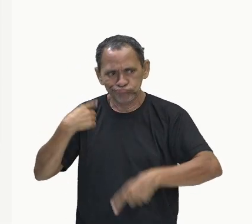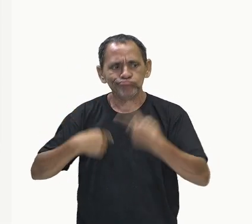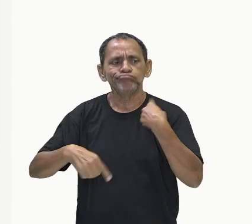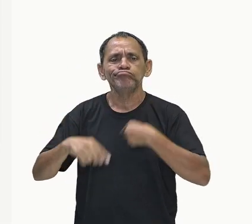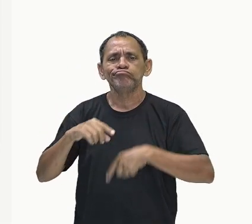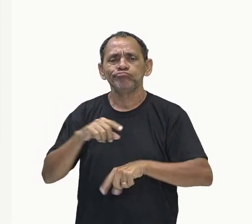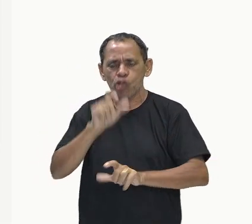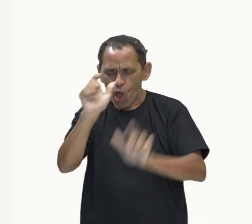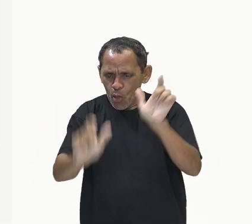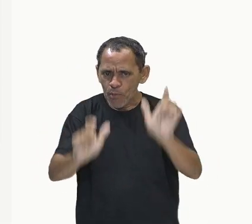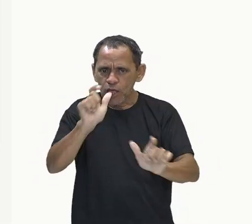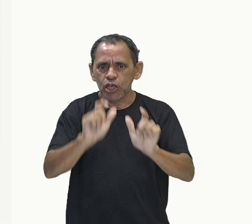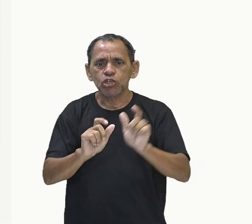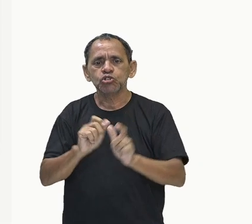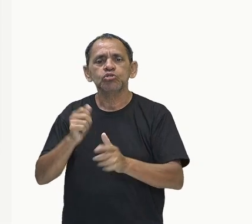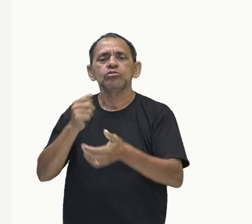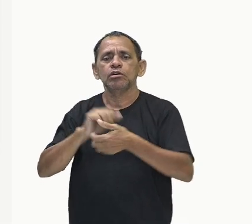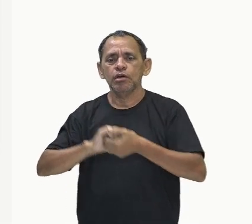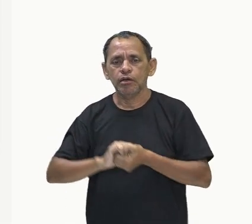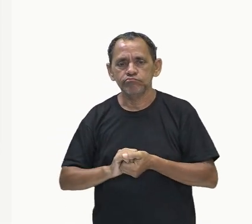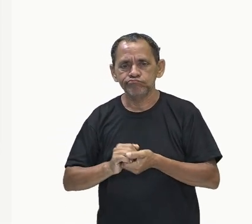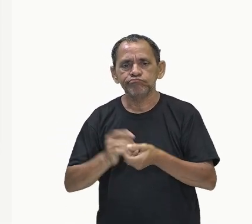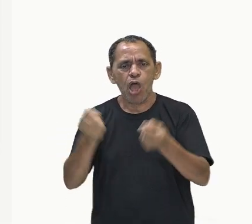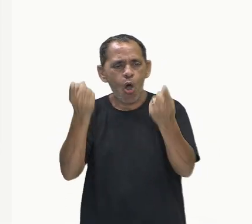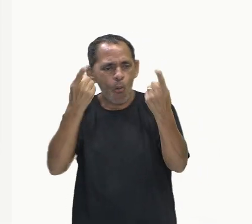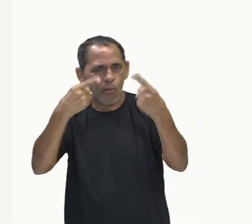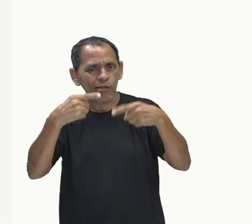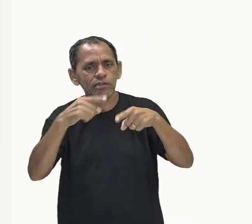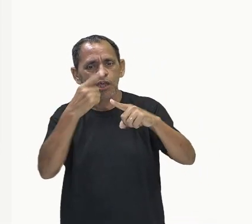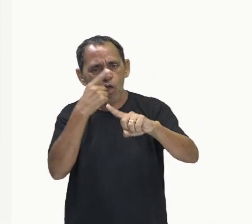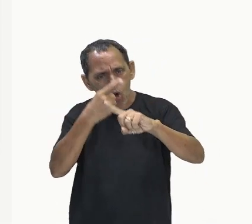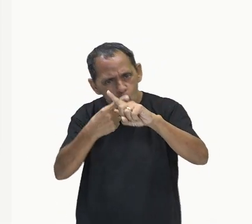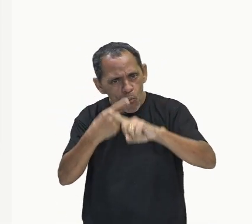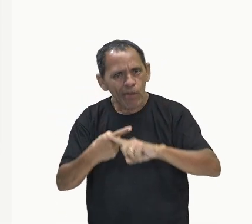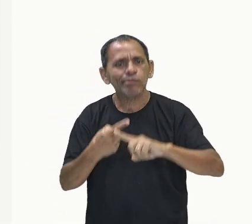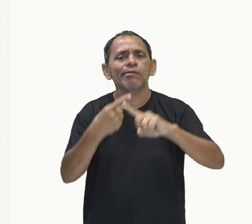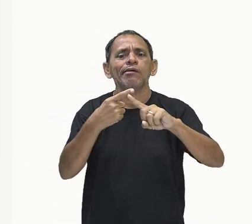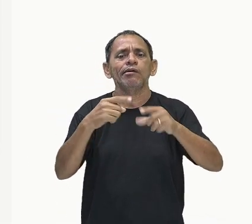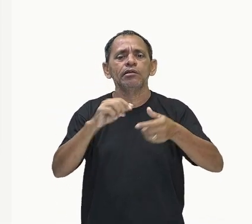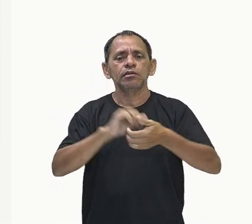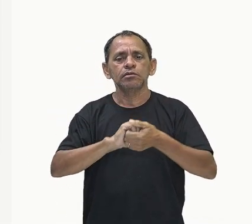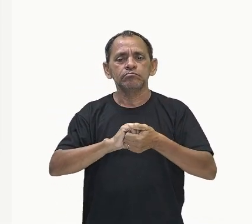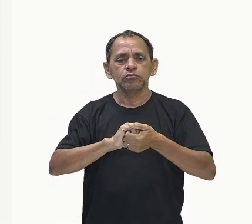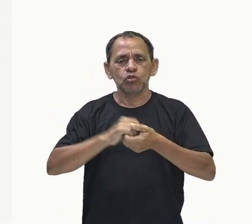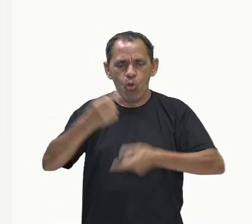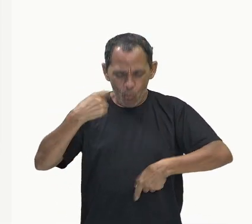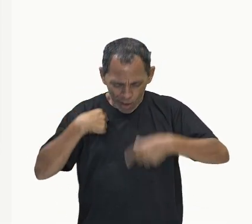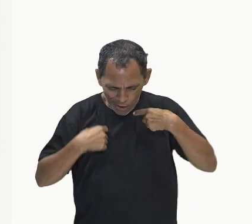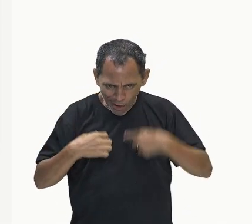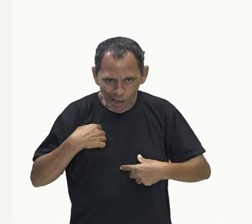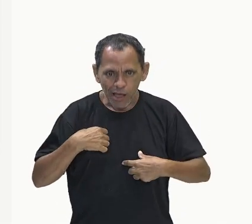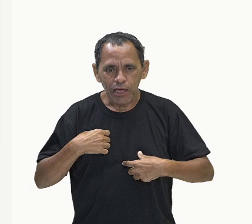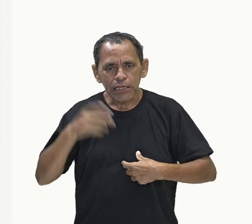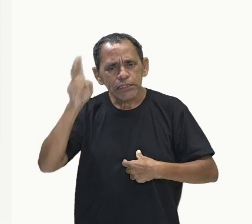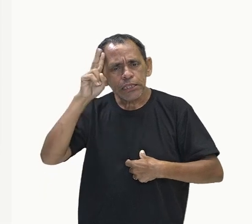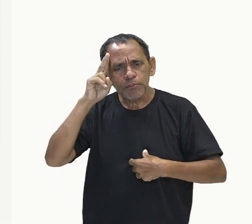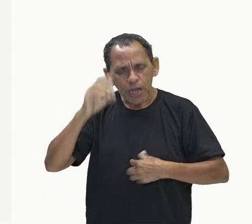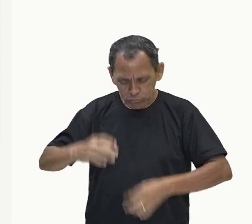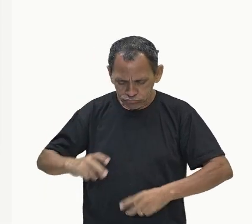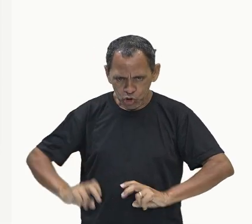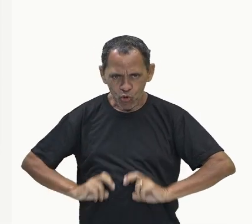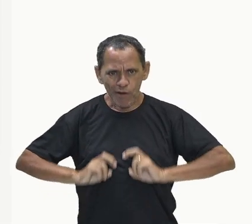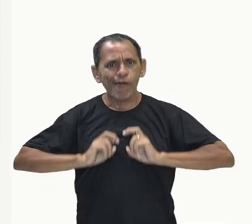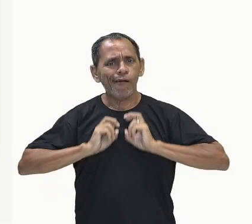ao combater as células tumorais. Lembrando aí que o câncer ele surge de um